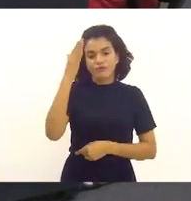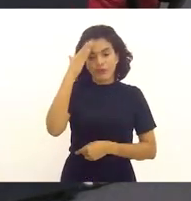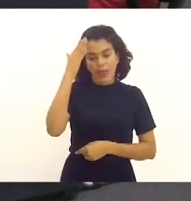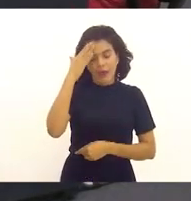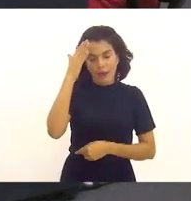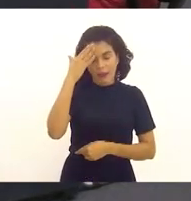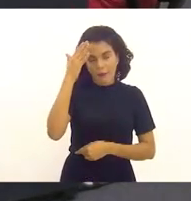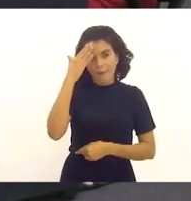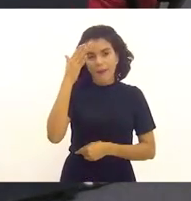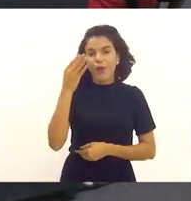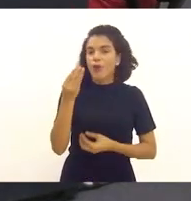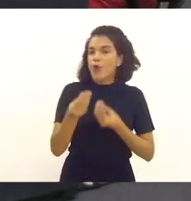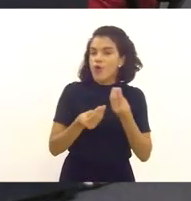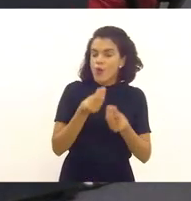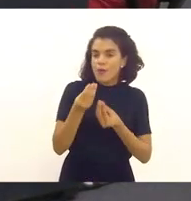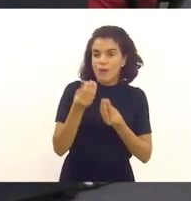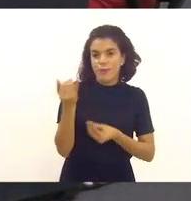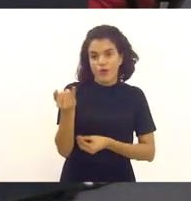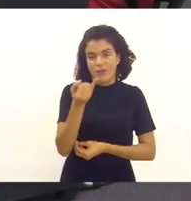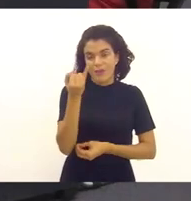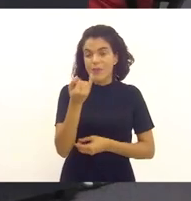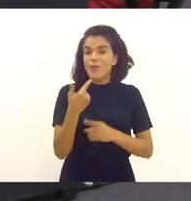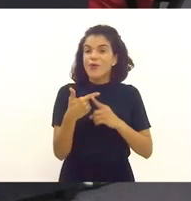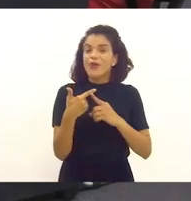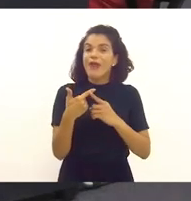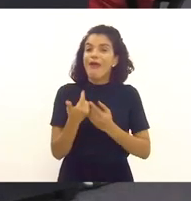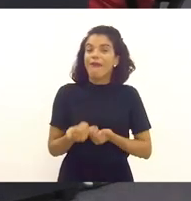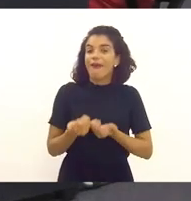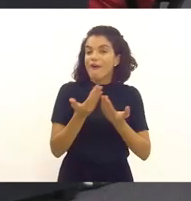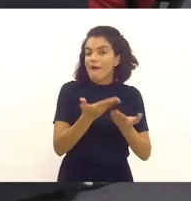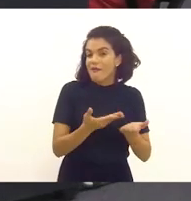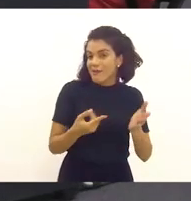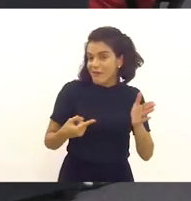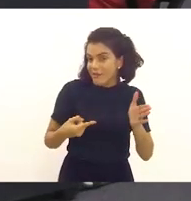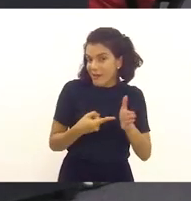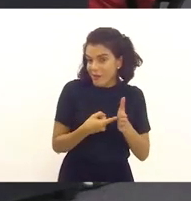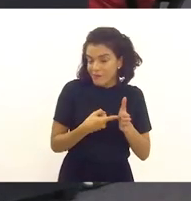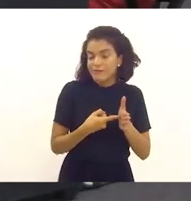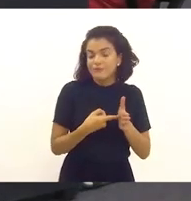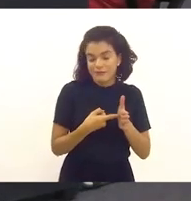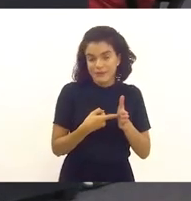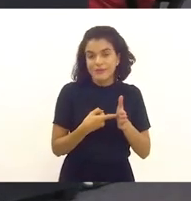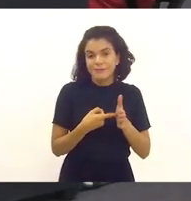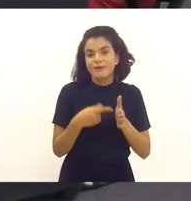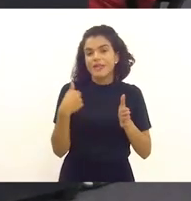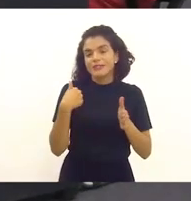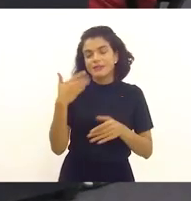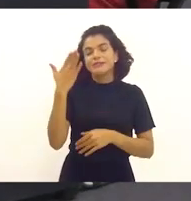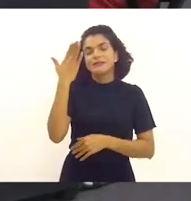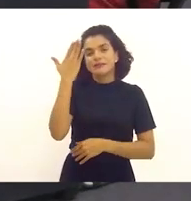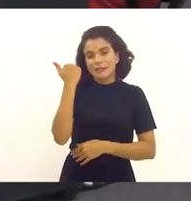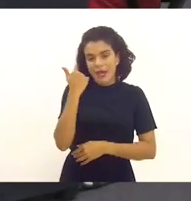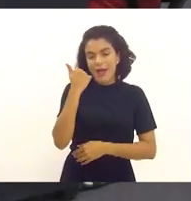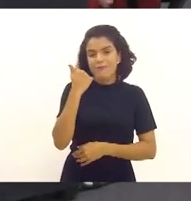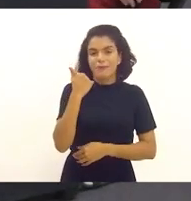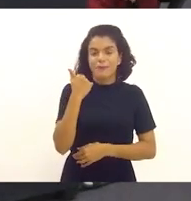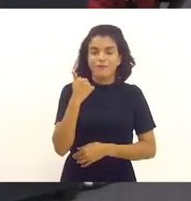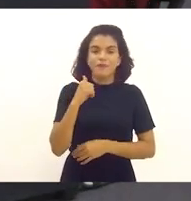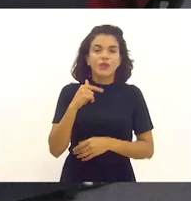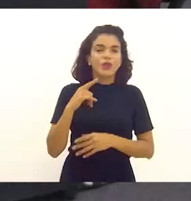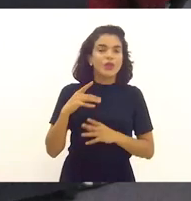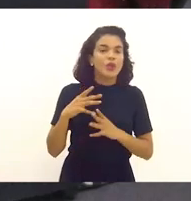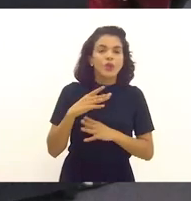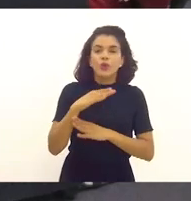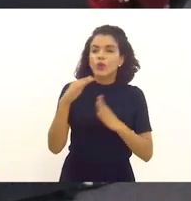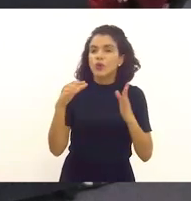quanto que é importante porque quem oferece a denúncia né No final das contas e a gente sabe o quanto que todo o sistema